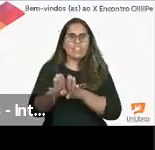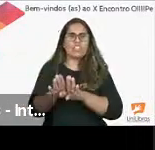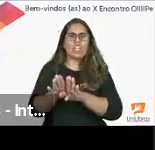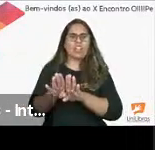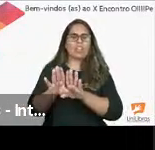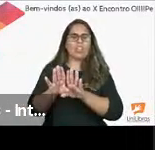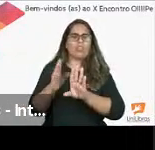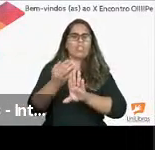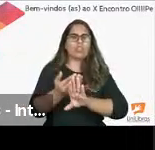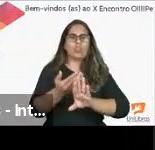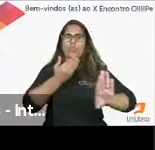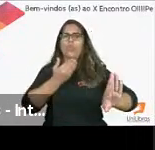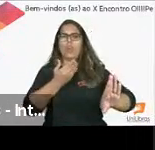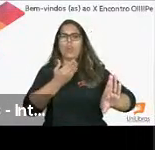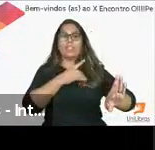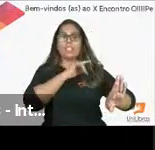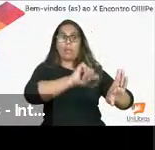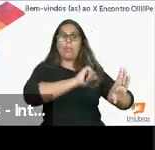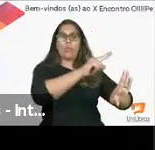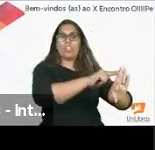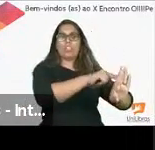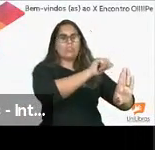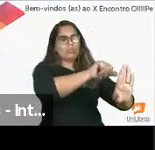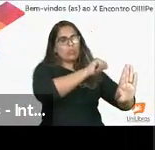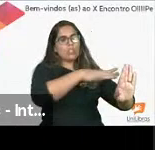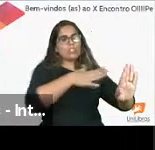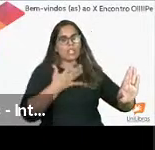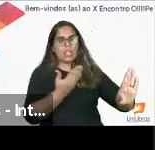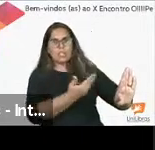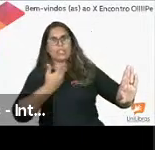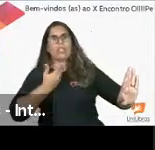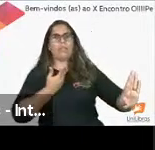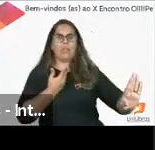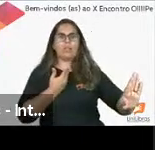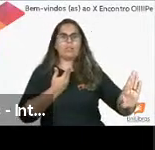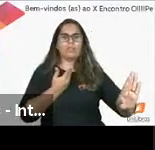isolado das mudanças que afetam a estrutura.